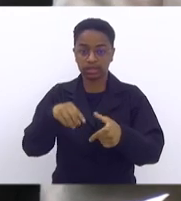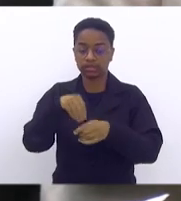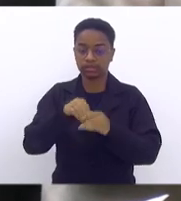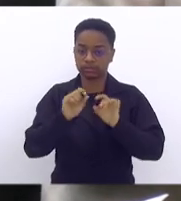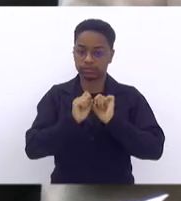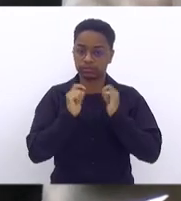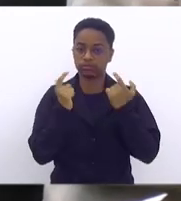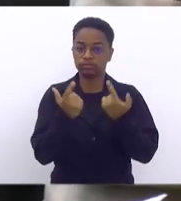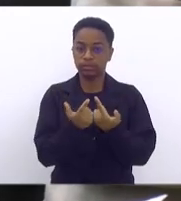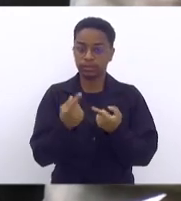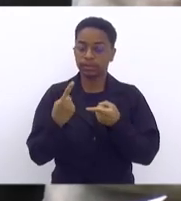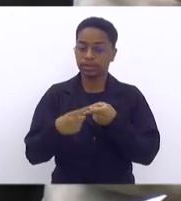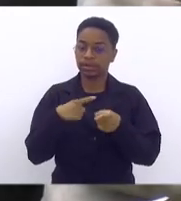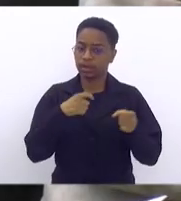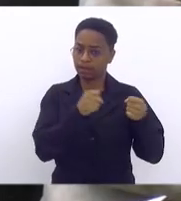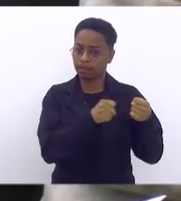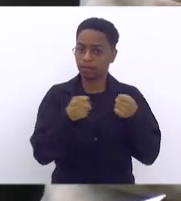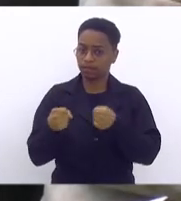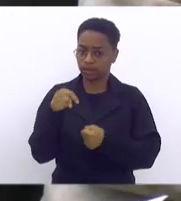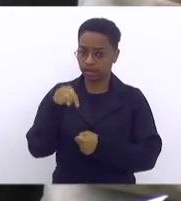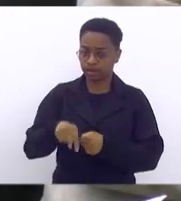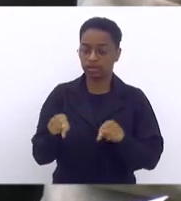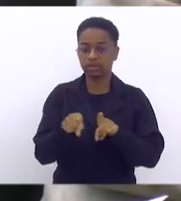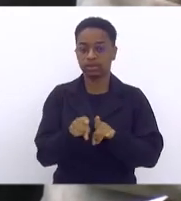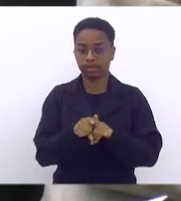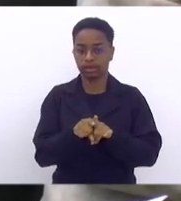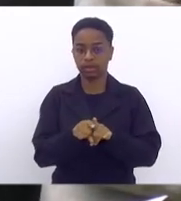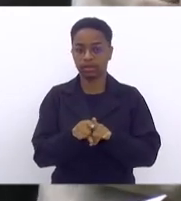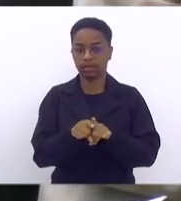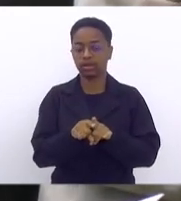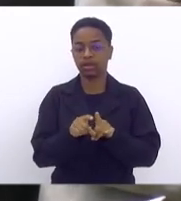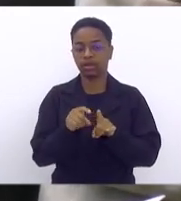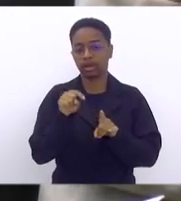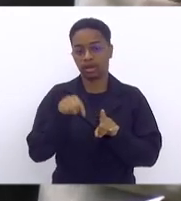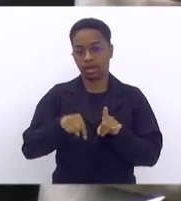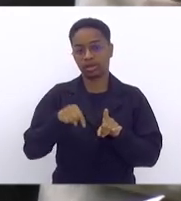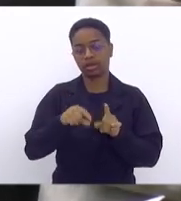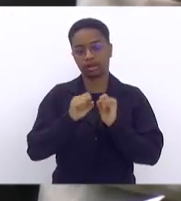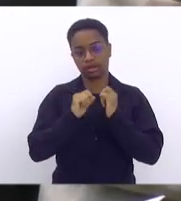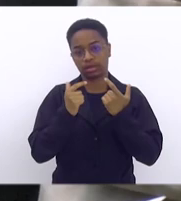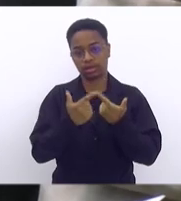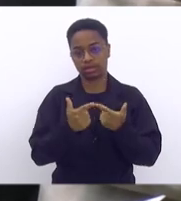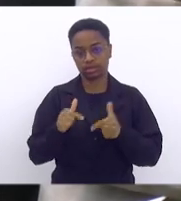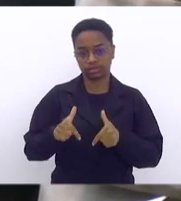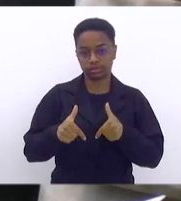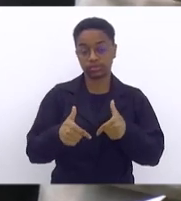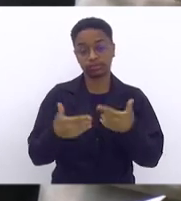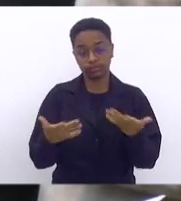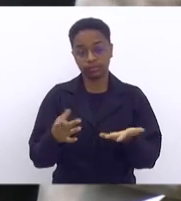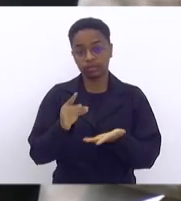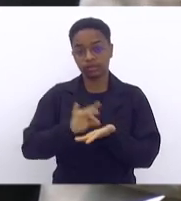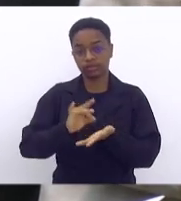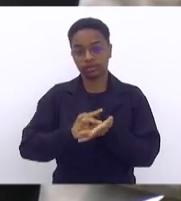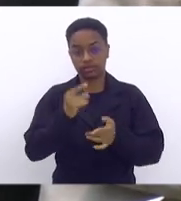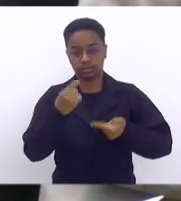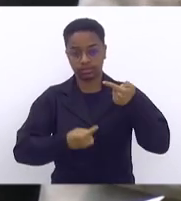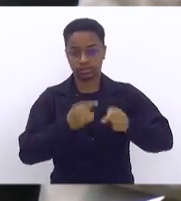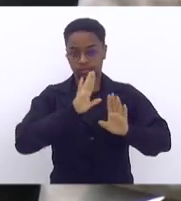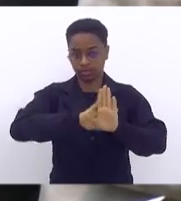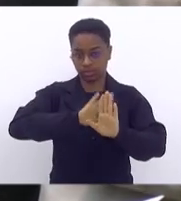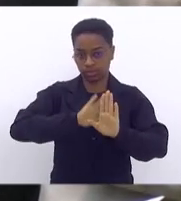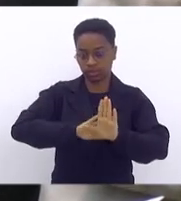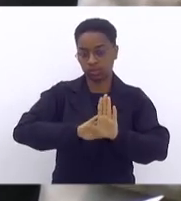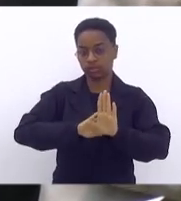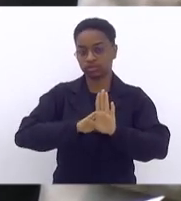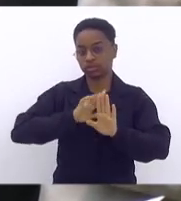legislativa com o poder que tem como a Assembleia Legislativa do Estado do Rio de Janeiro. Então, isso aqui não é um debate ideológico, isso é